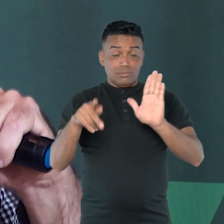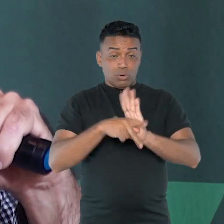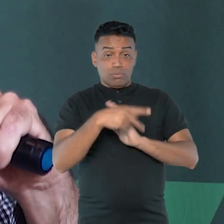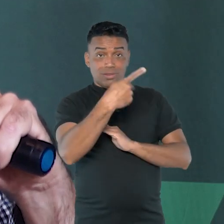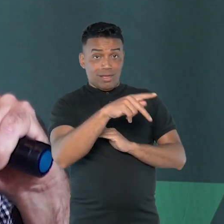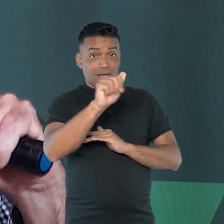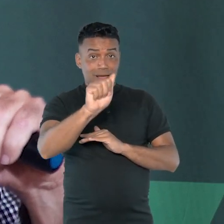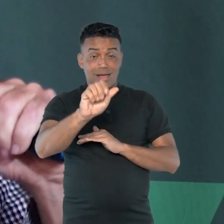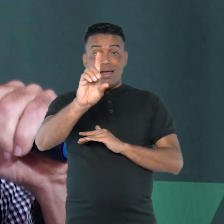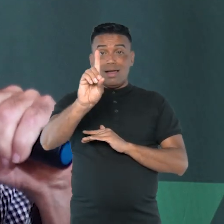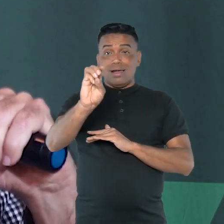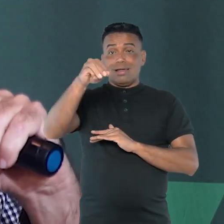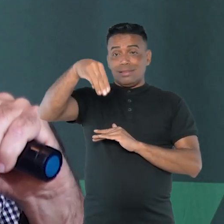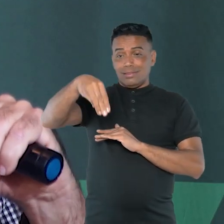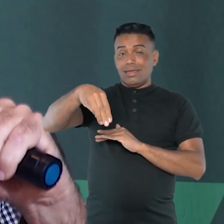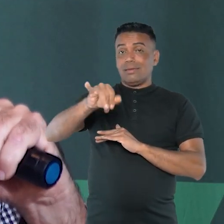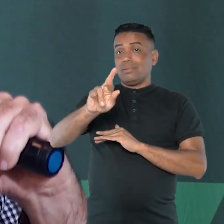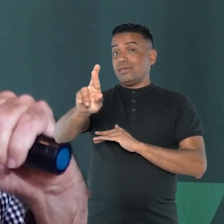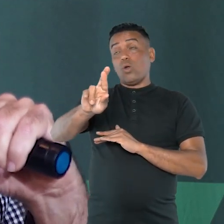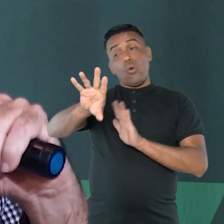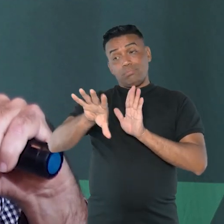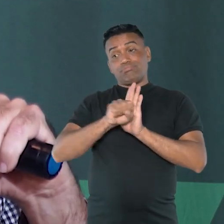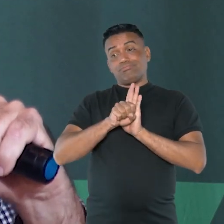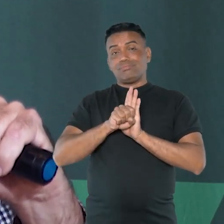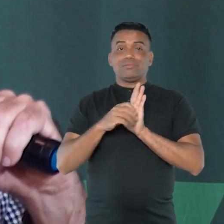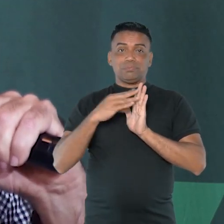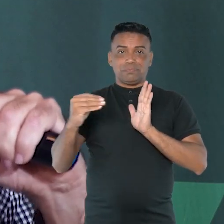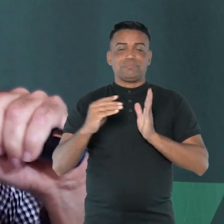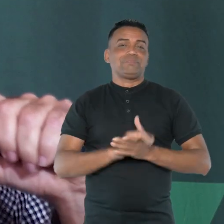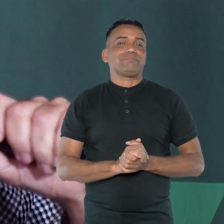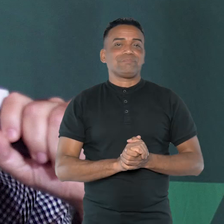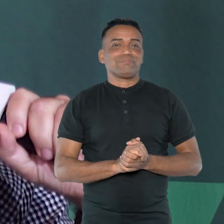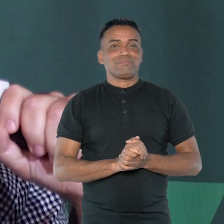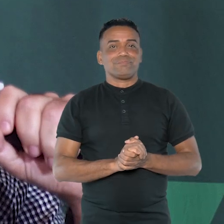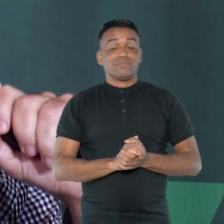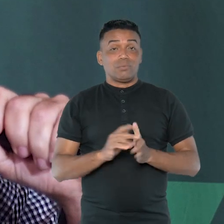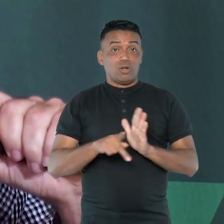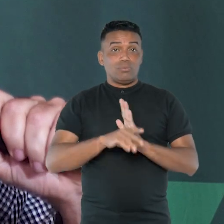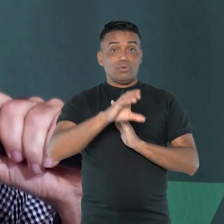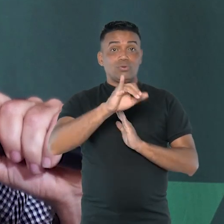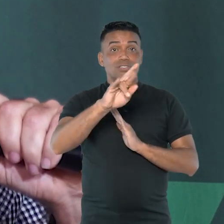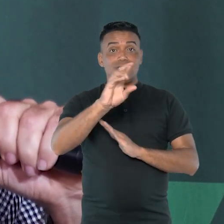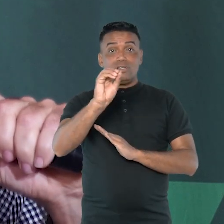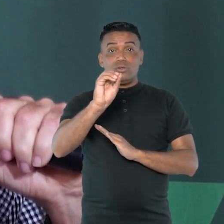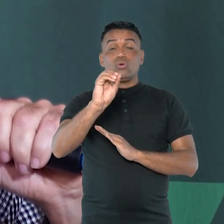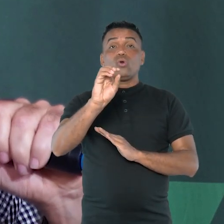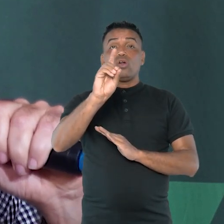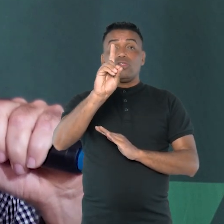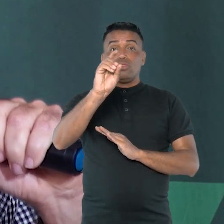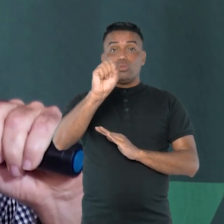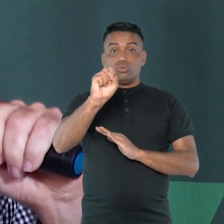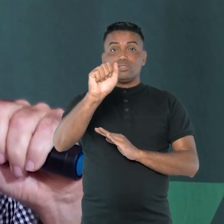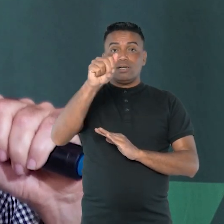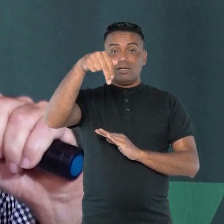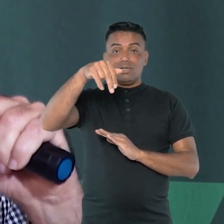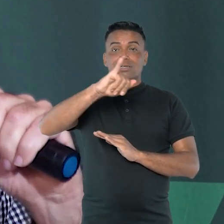uma frase que não é do Ademir Lins, ou não sei, talvez seja, ou talvez ele tenha incorporado, enfim. que é o seguinte, também é do Ciro dos Anjos,